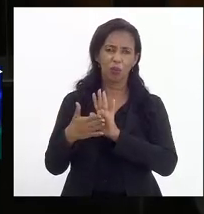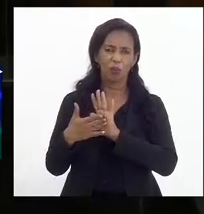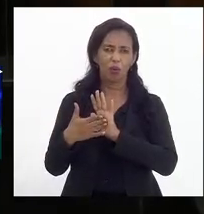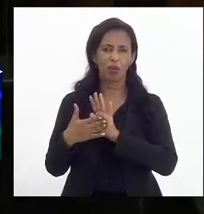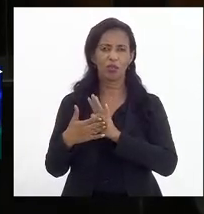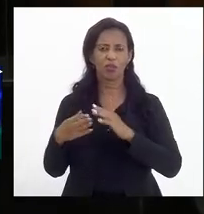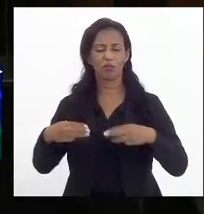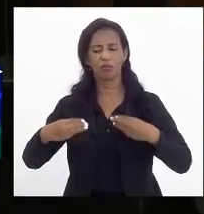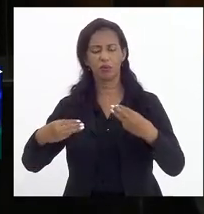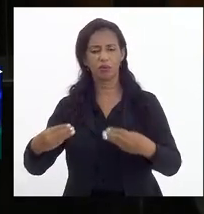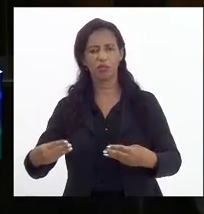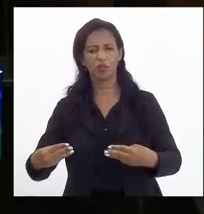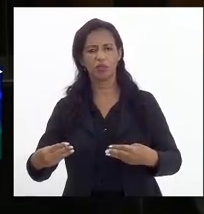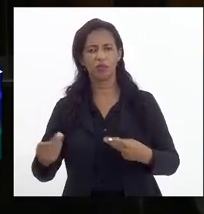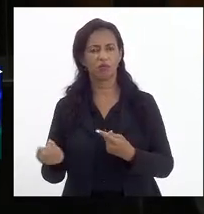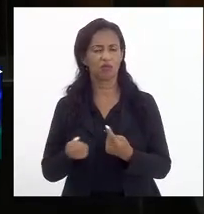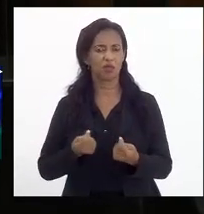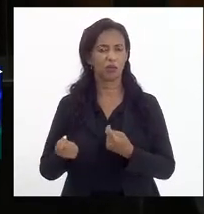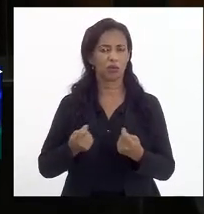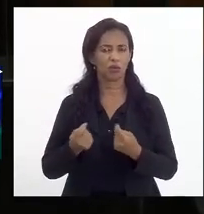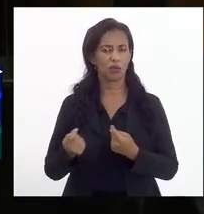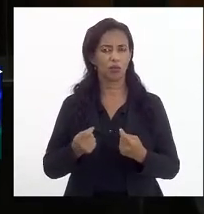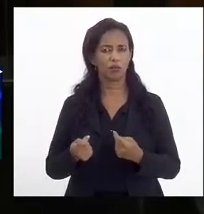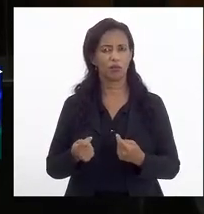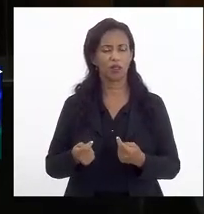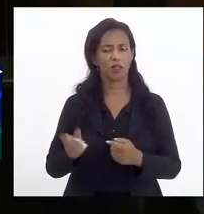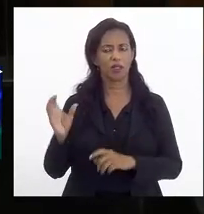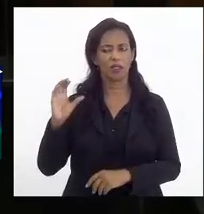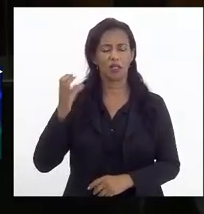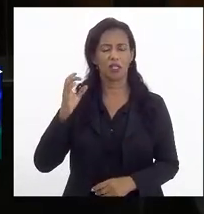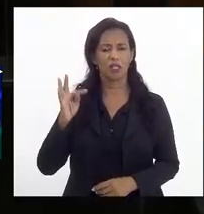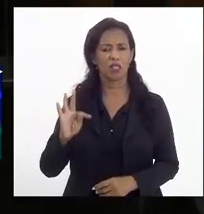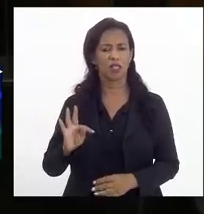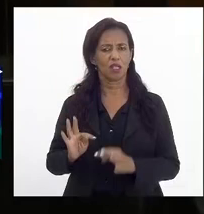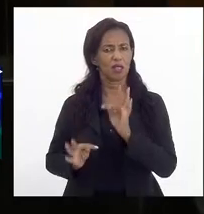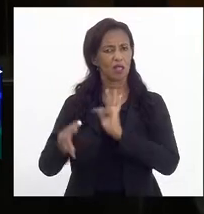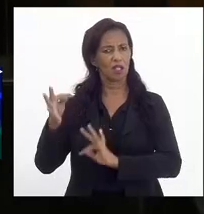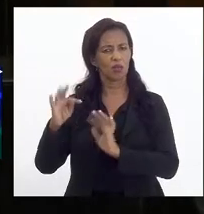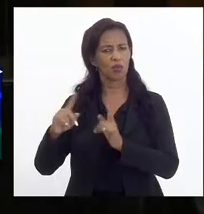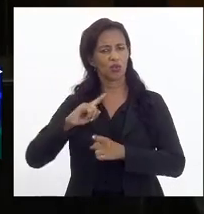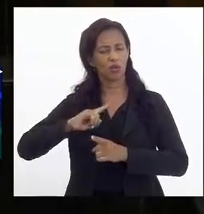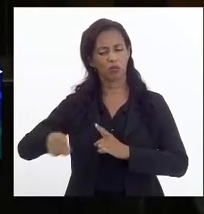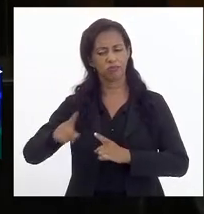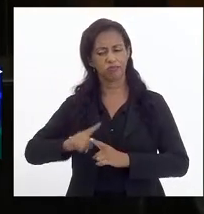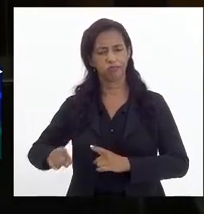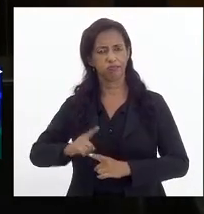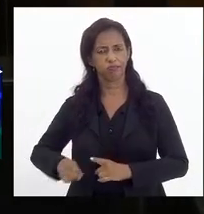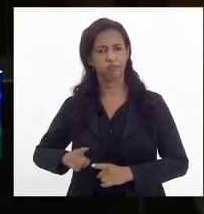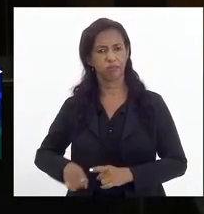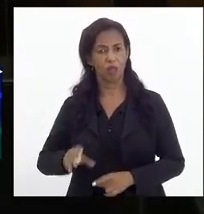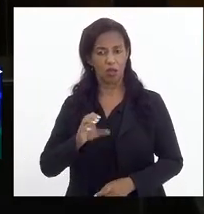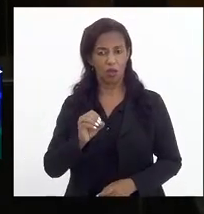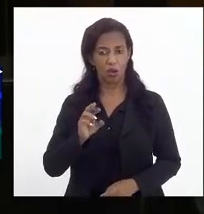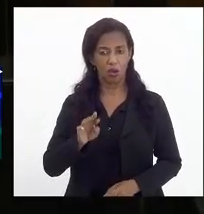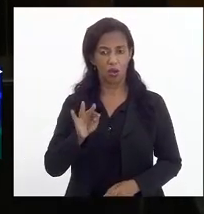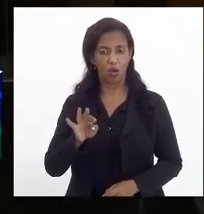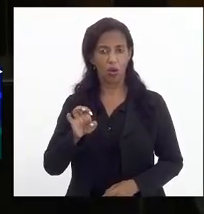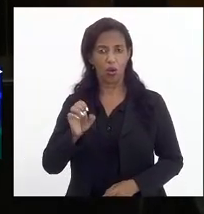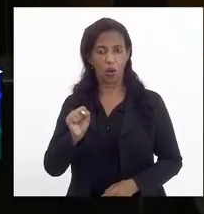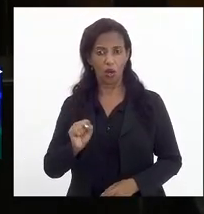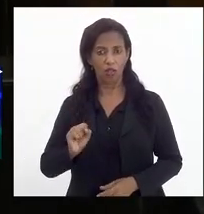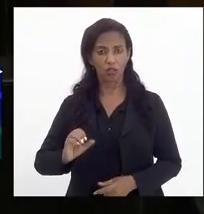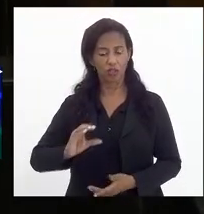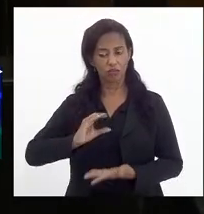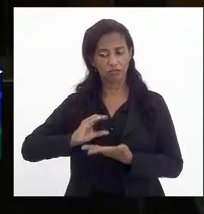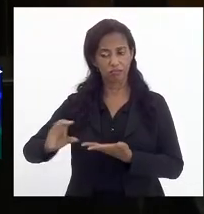pelo Ministério da economia na área de Ciência e Tecnologia os decotes de grande